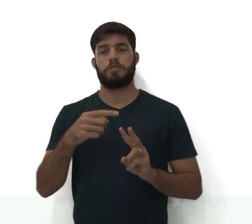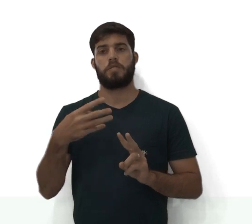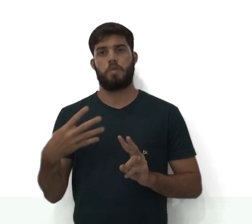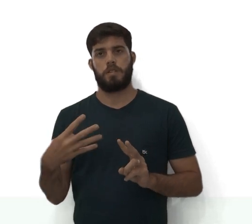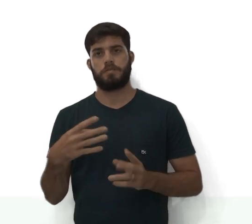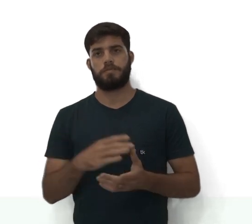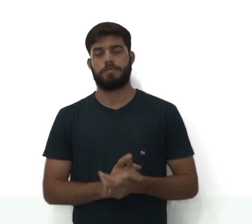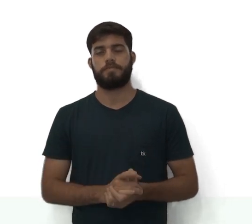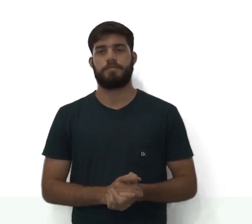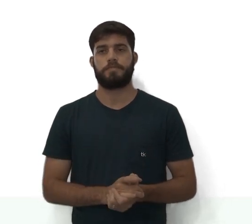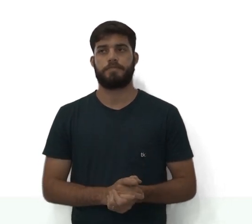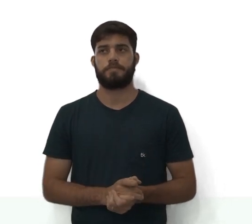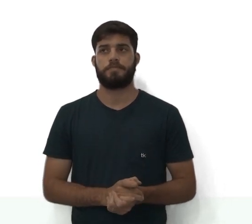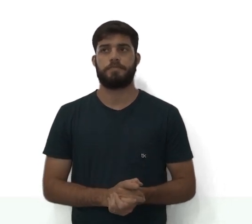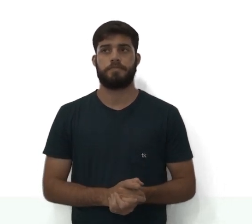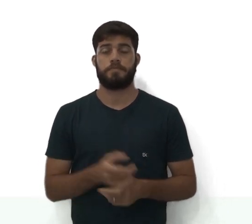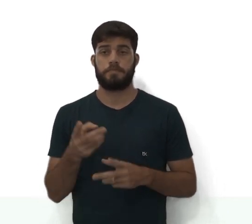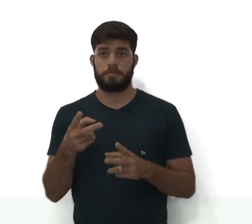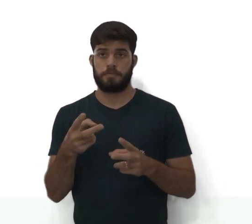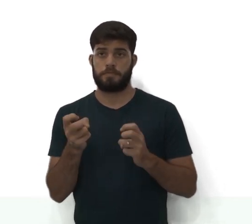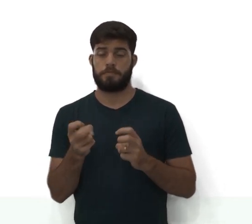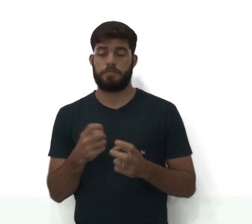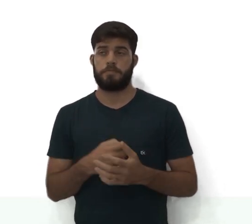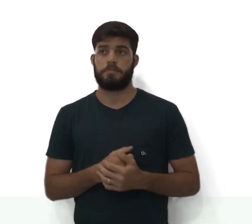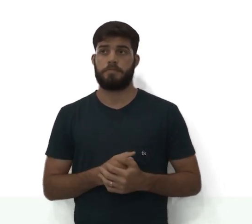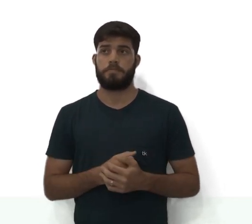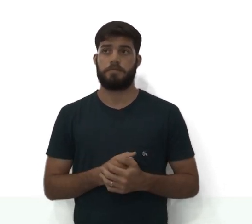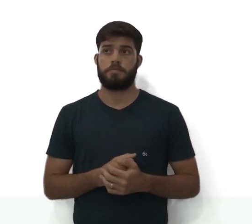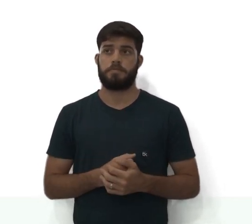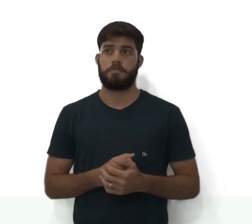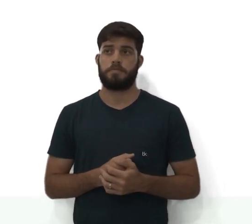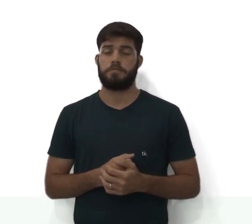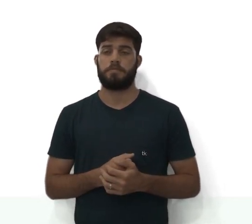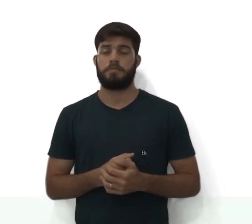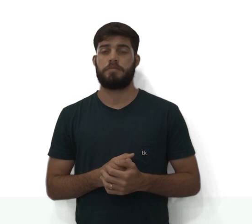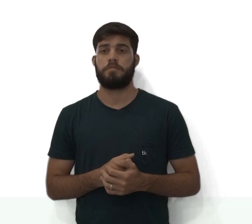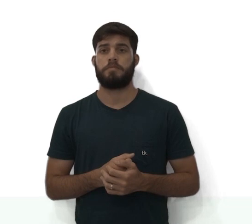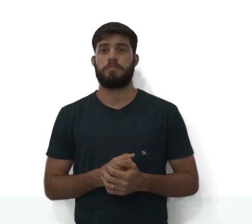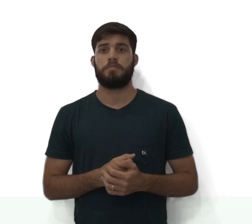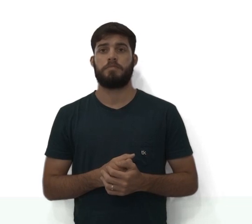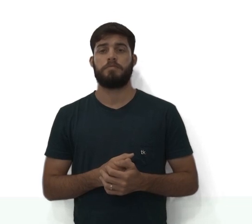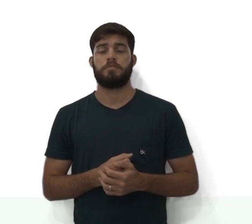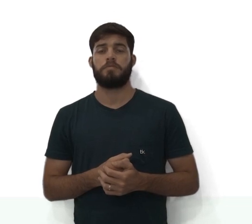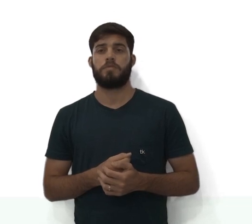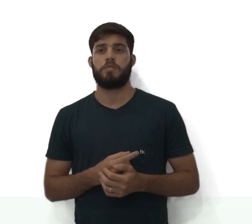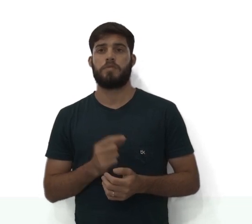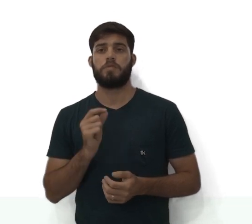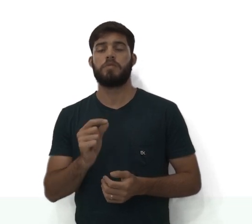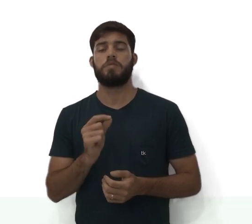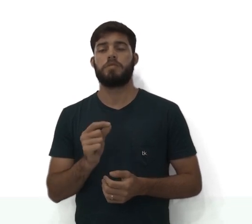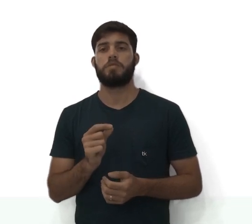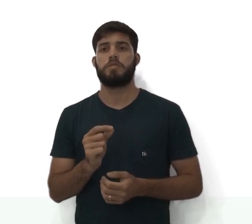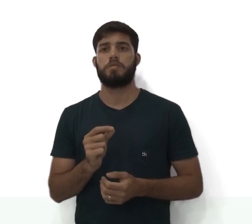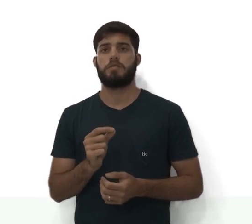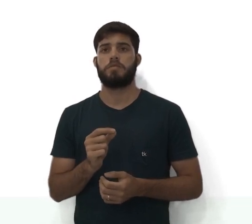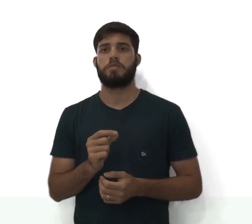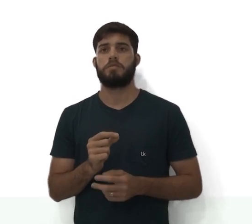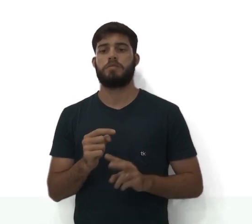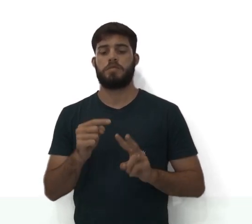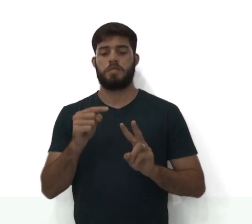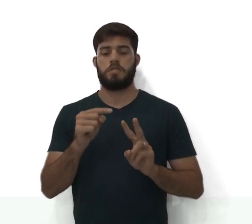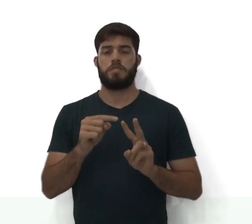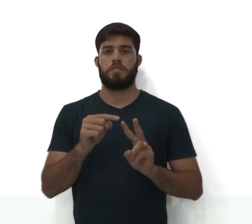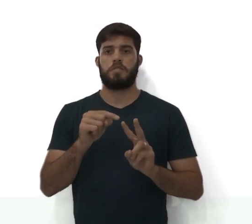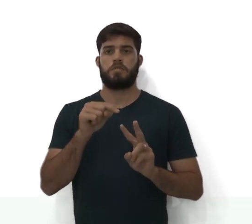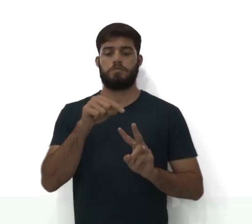4. Percebam que o numerador do nosso expoente fracionário é o expoente do nosso